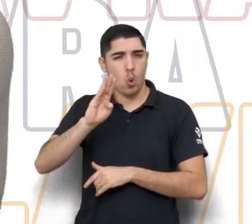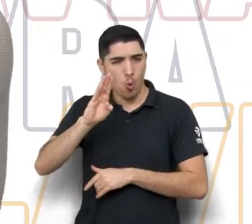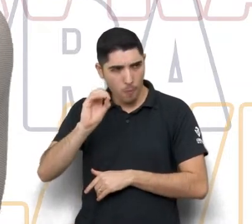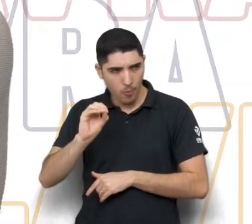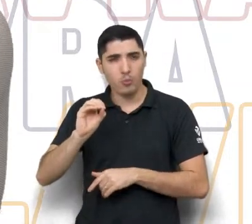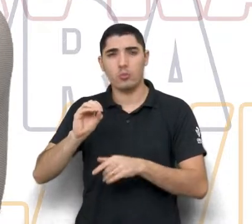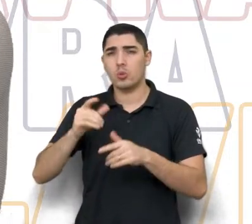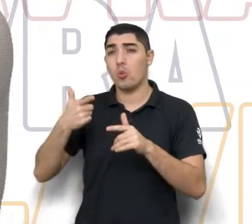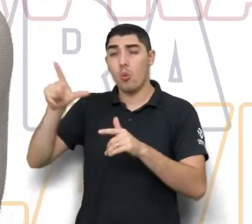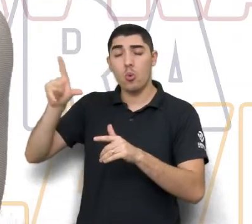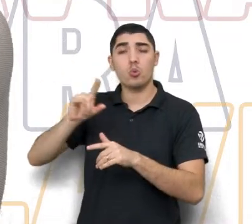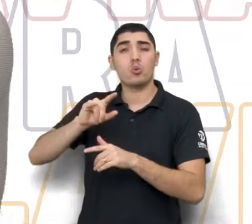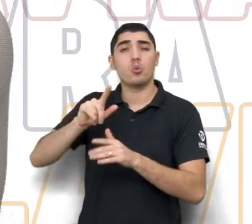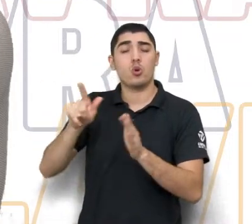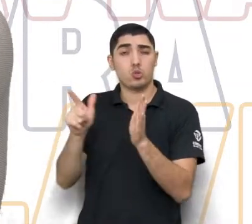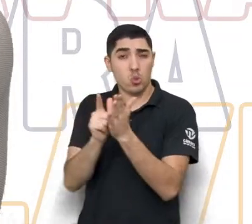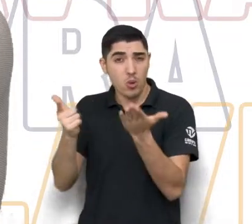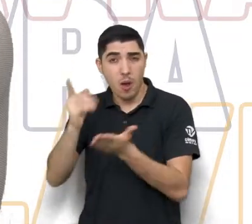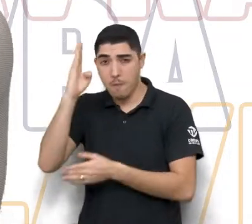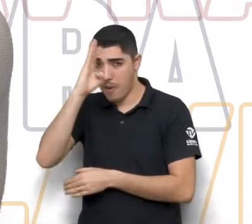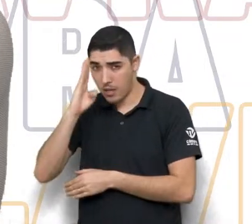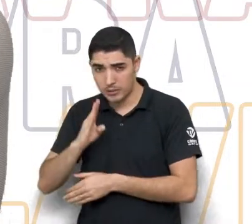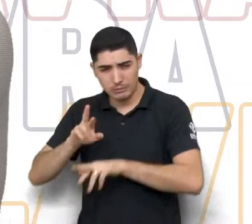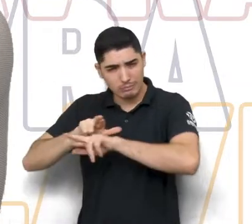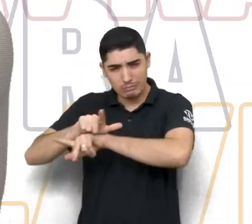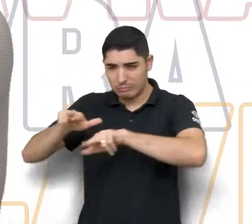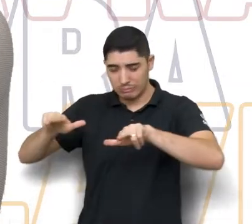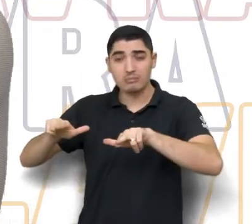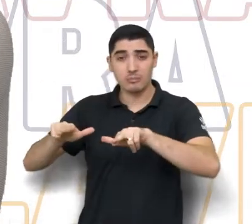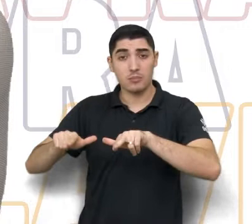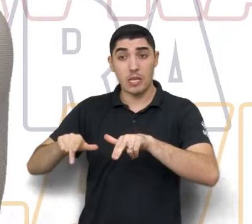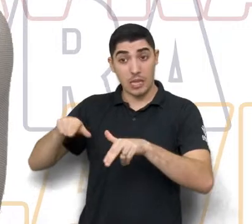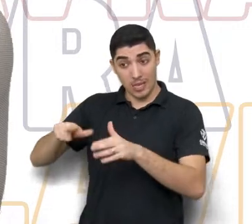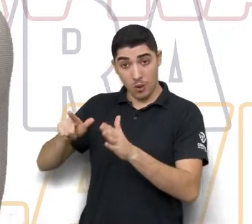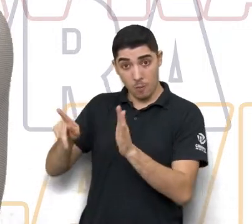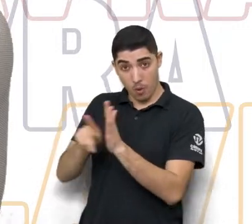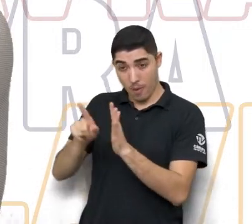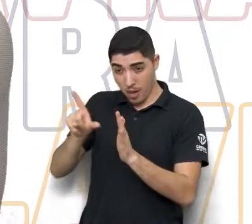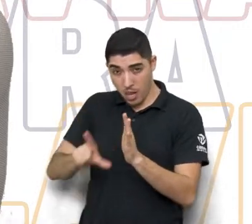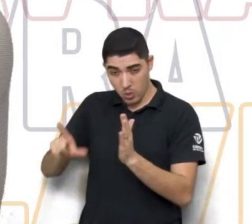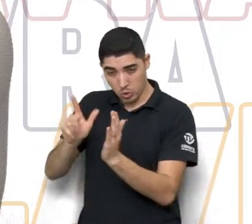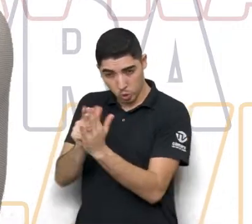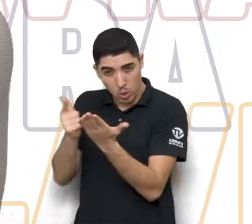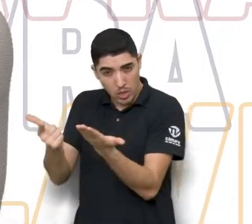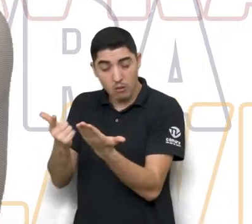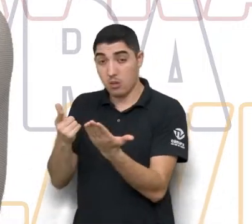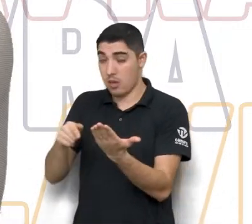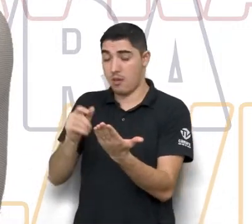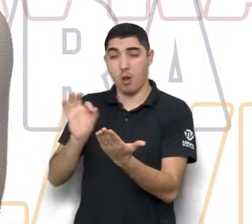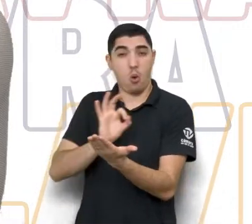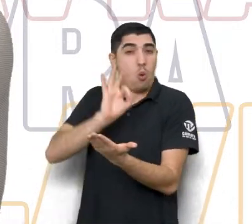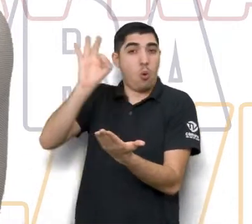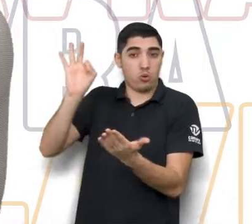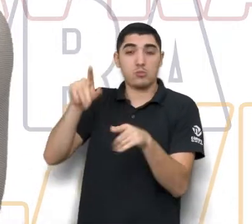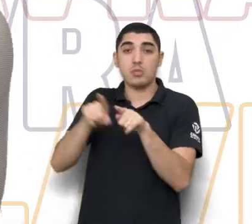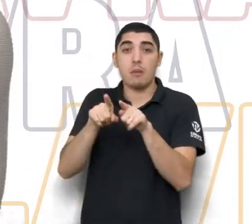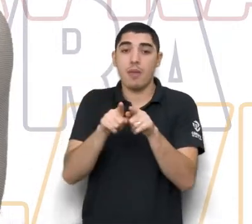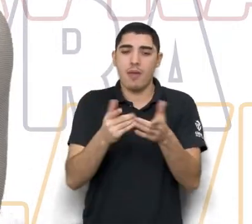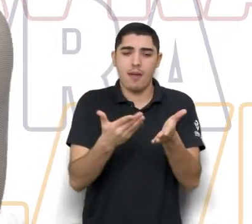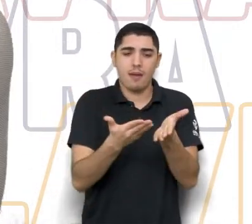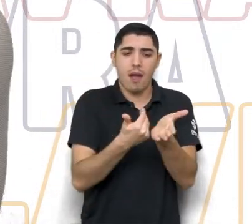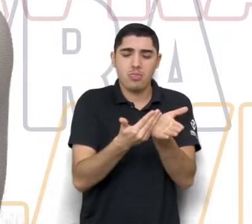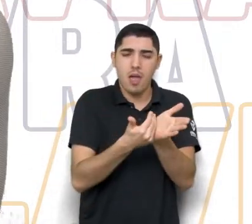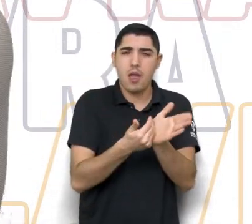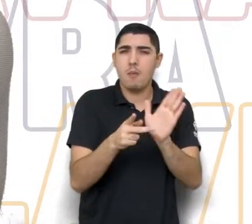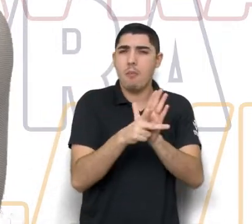que já acabou, enfim. Então, a literatura jornalística era uma literatura muito rica, né? Os cadernos de cultura